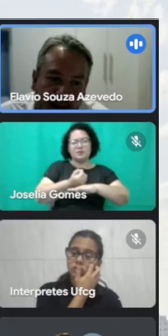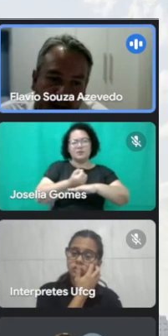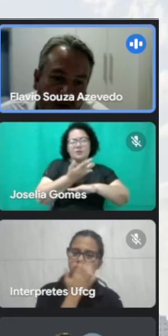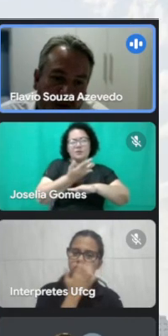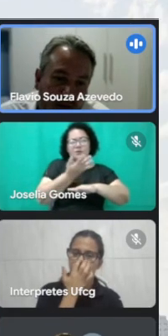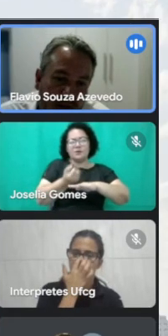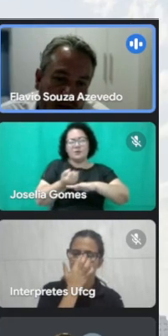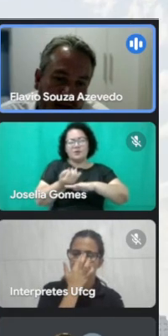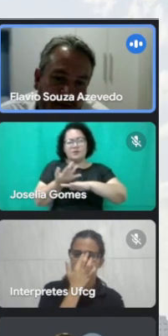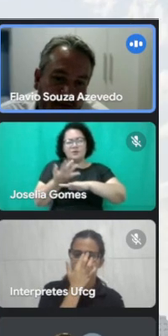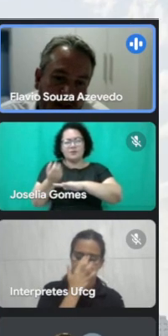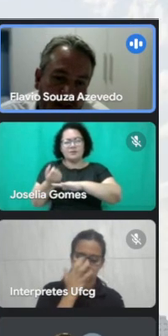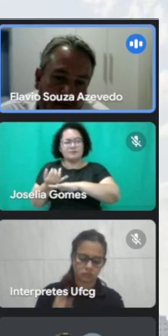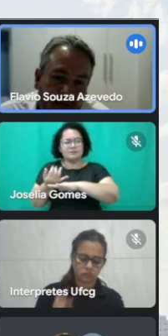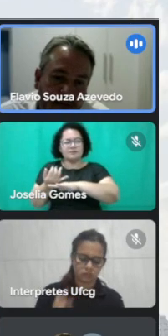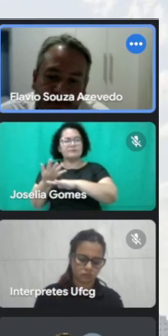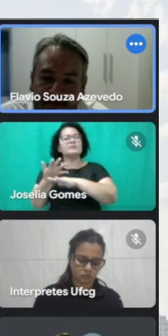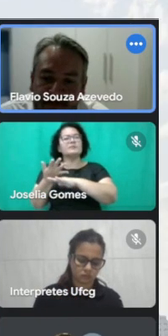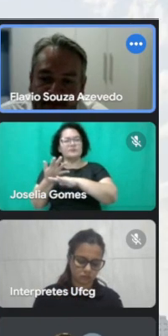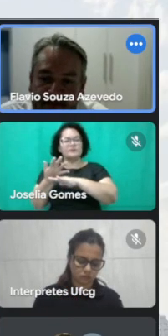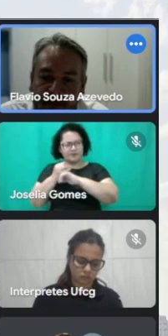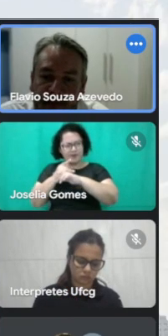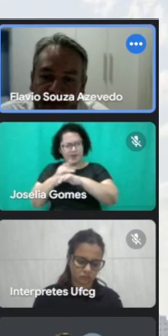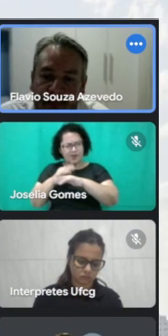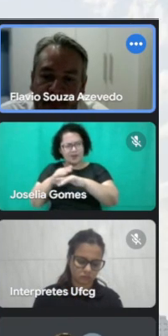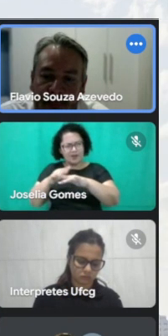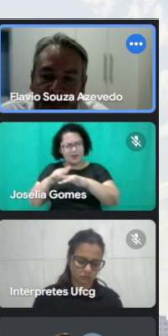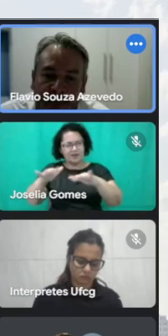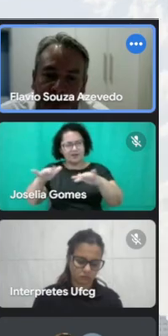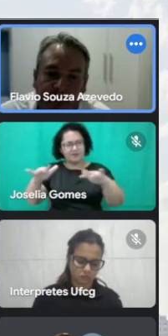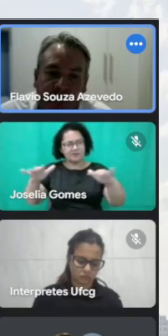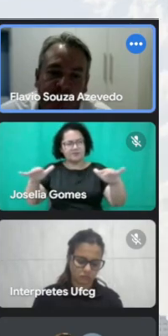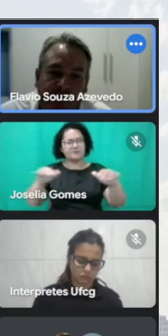crescem, né, e formam como está aqui fechando.